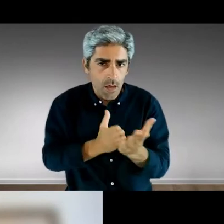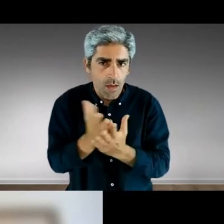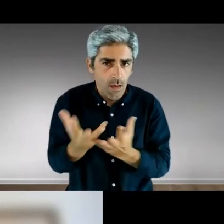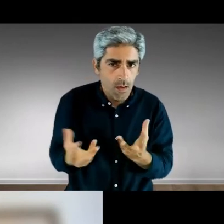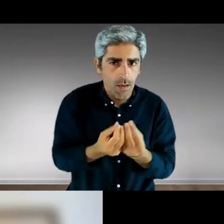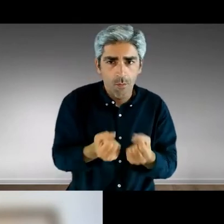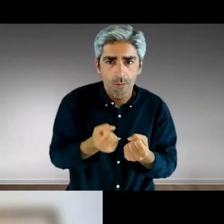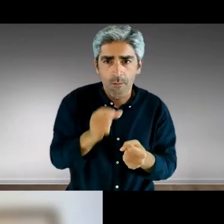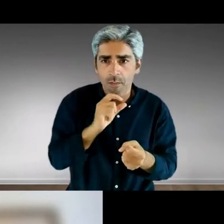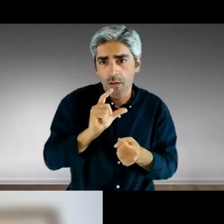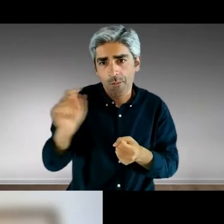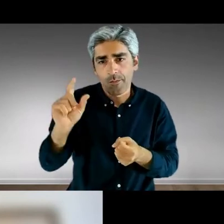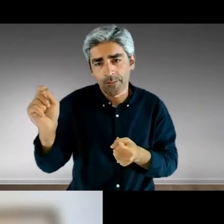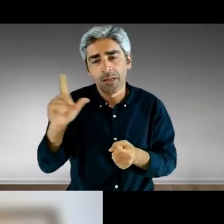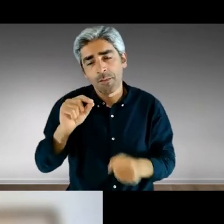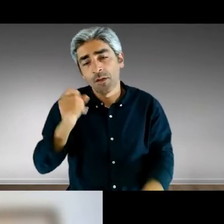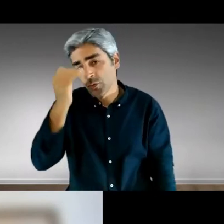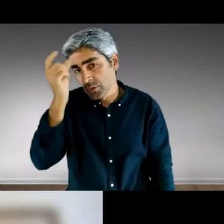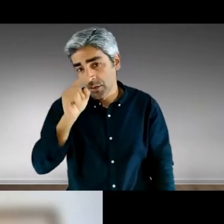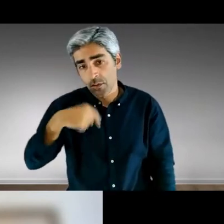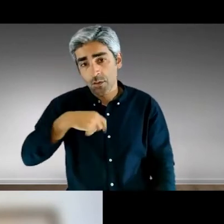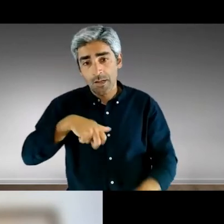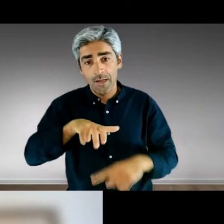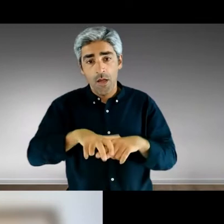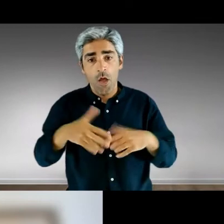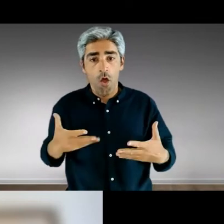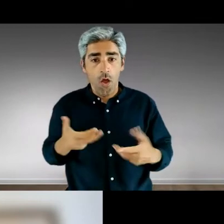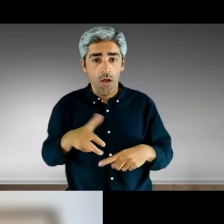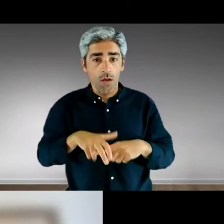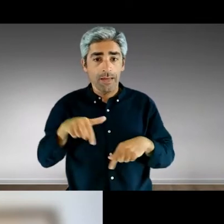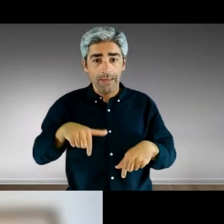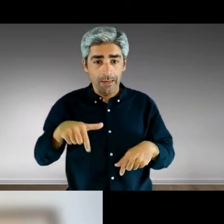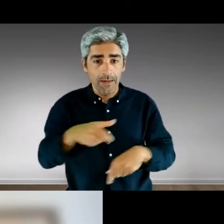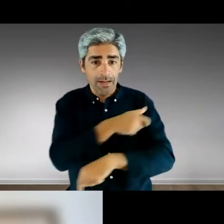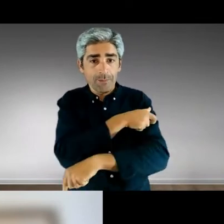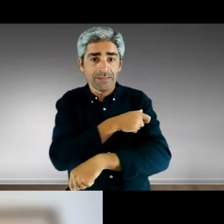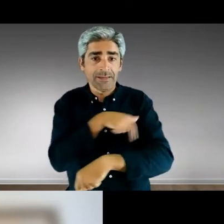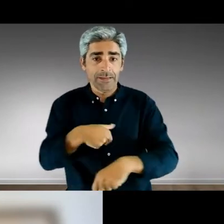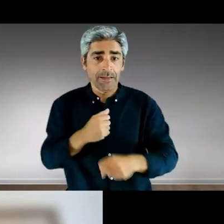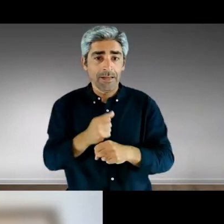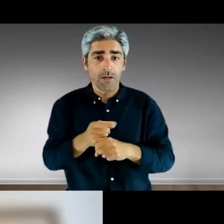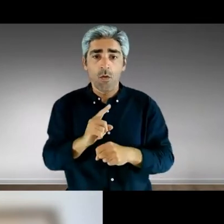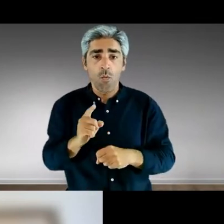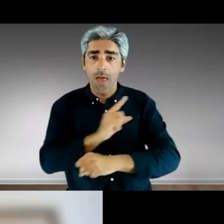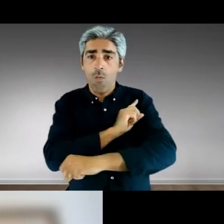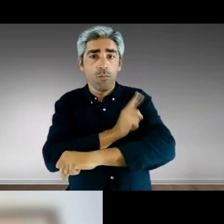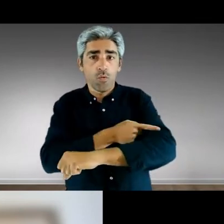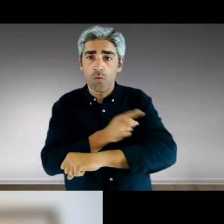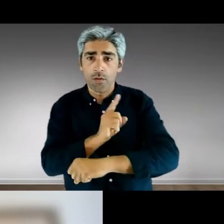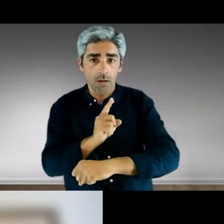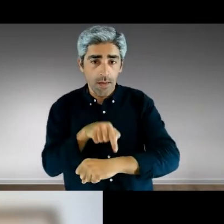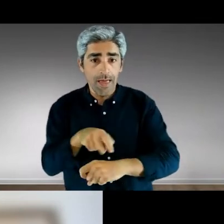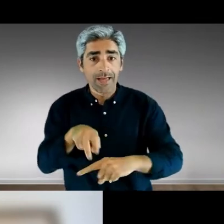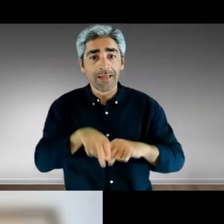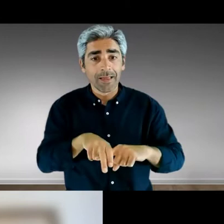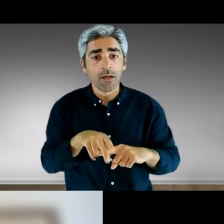lembrar também que estar nesta cadeira onde eu estou hoje aqui sentada e o que ela representa não é a cadeira do poder, é a cadeira